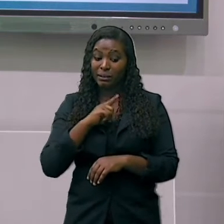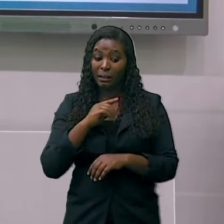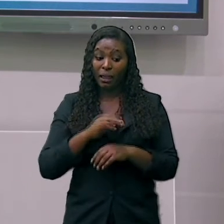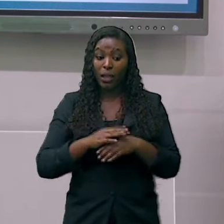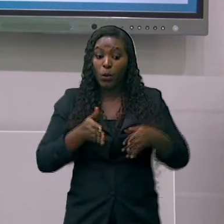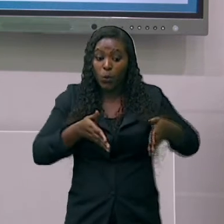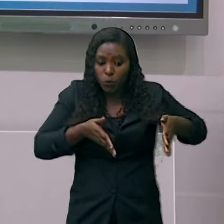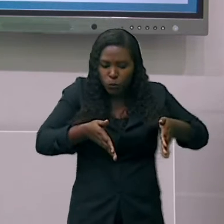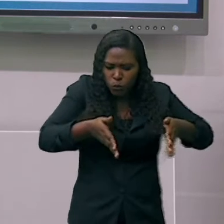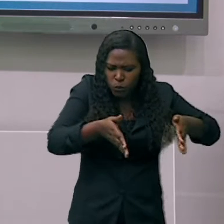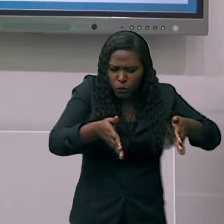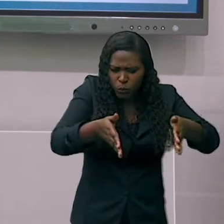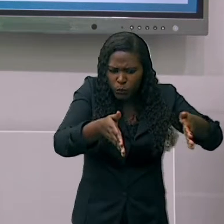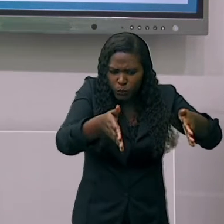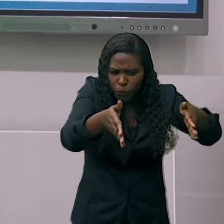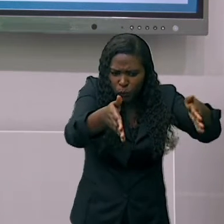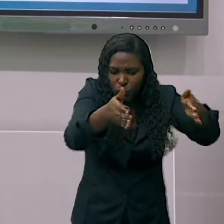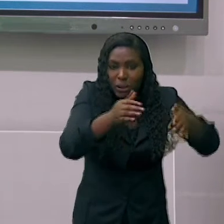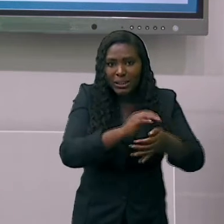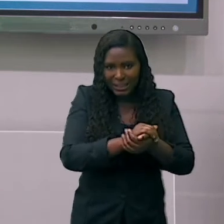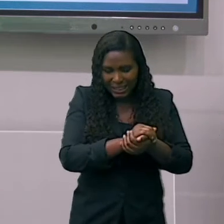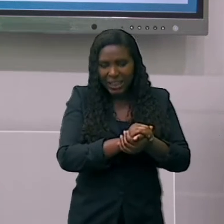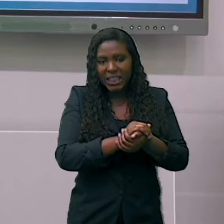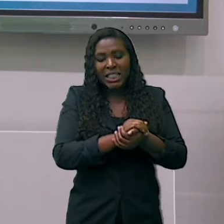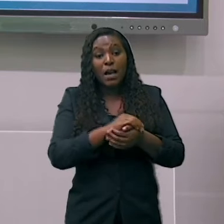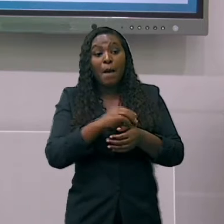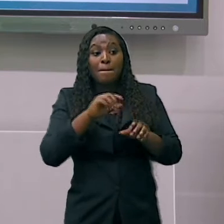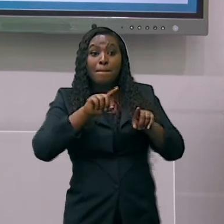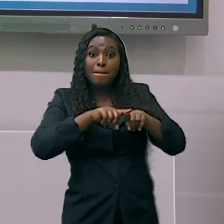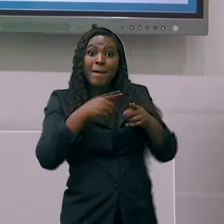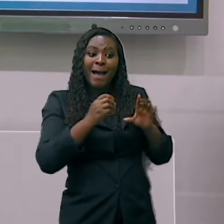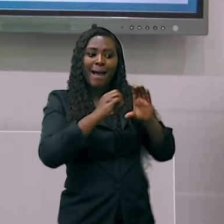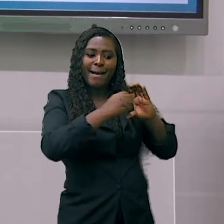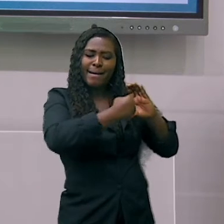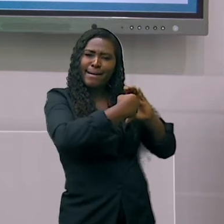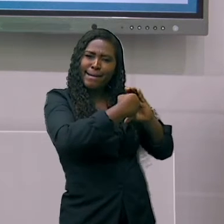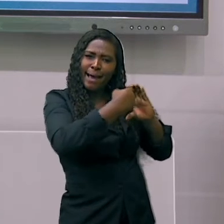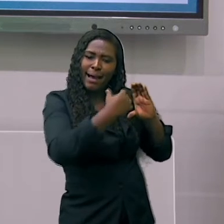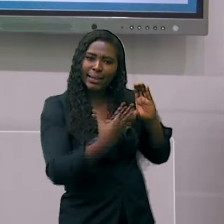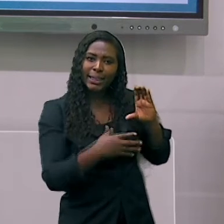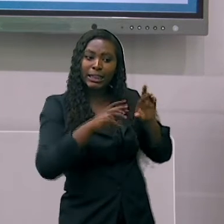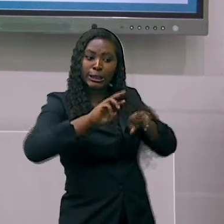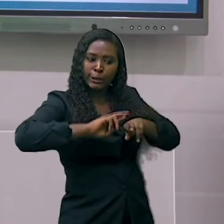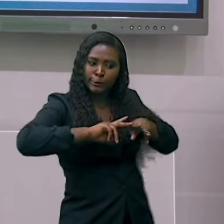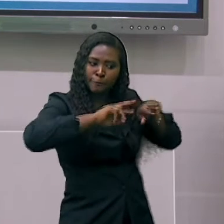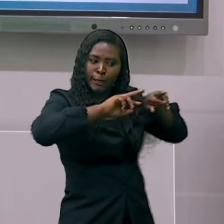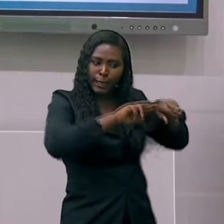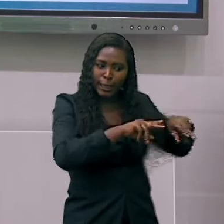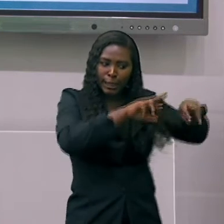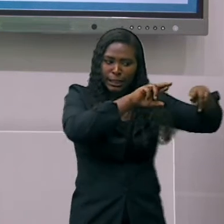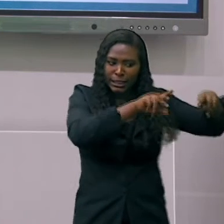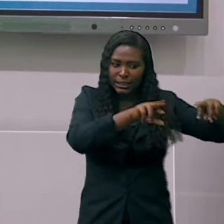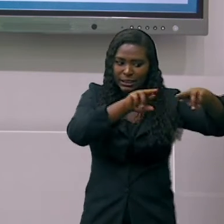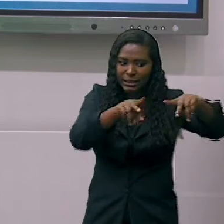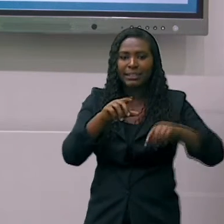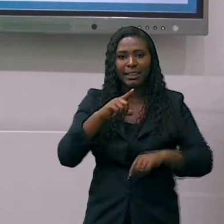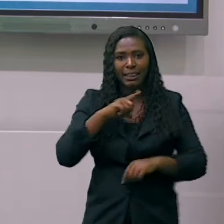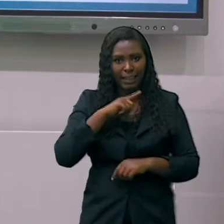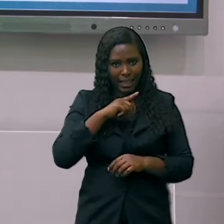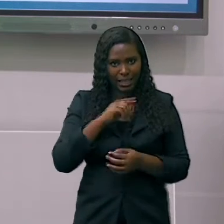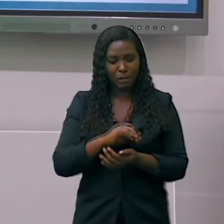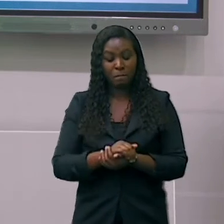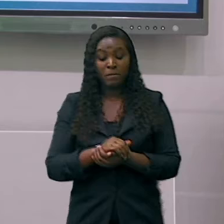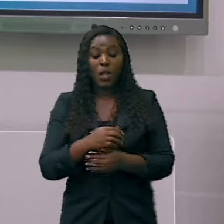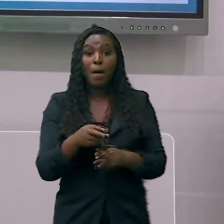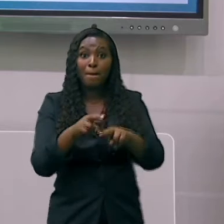características diferentes. Logo, os mares compreendem a grandes